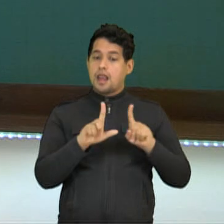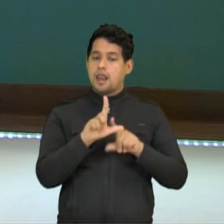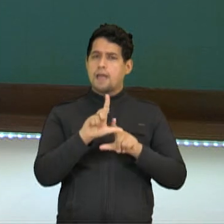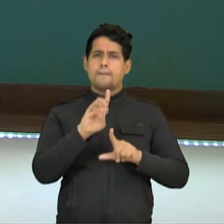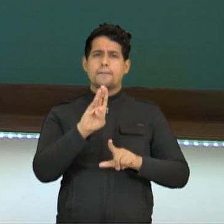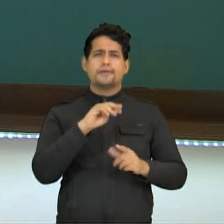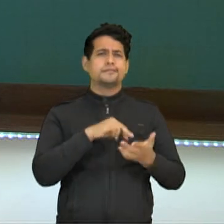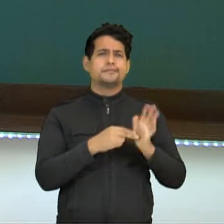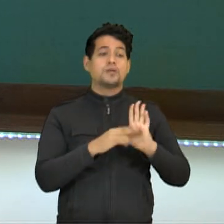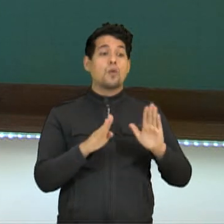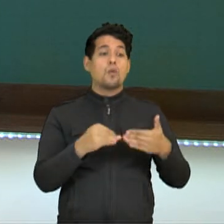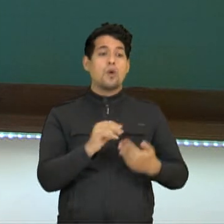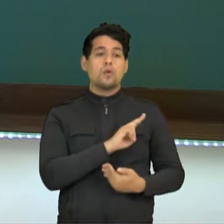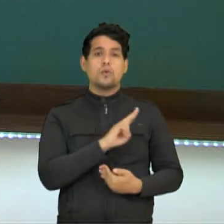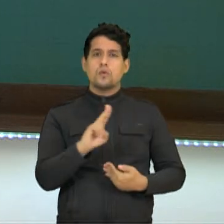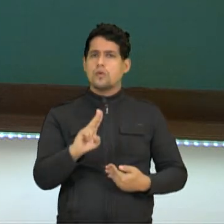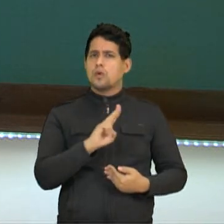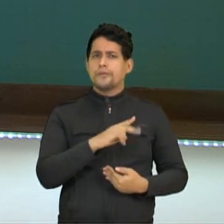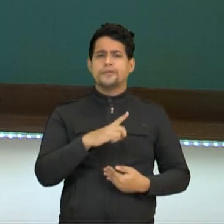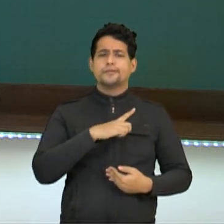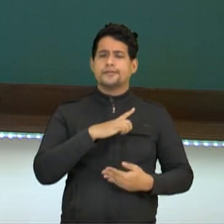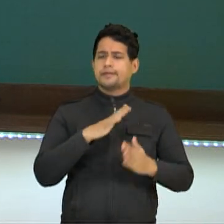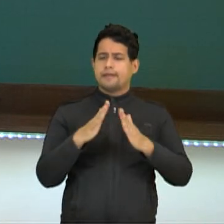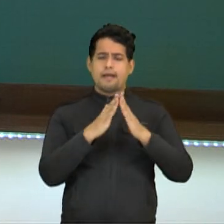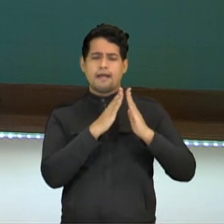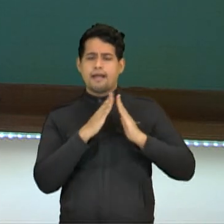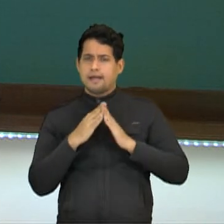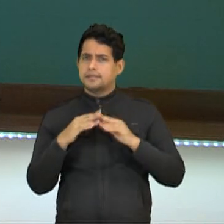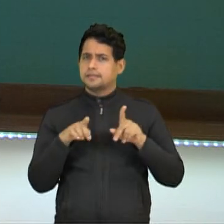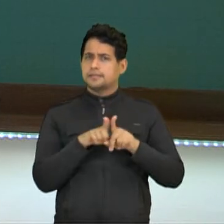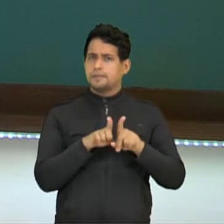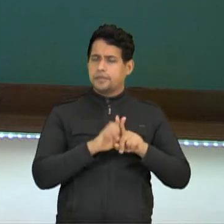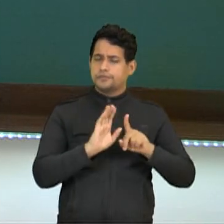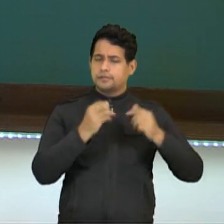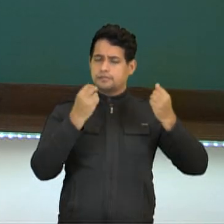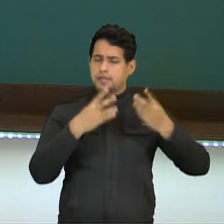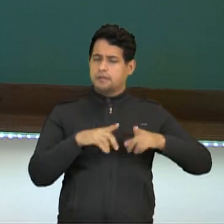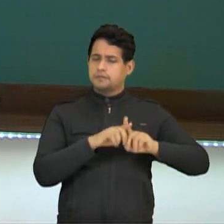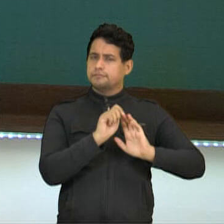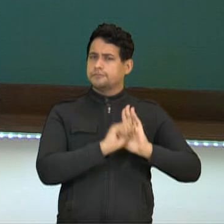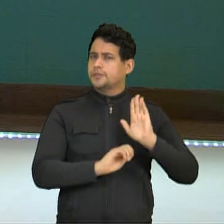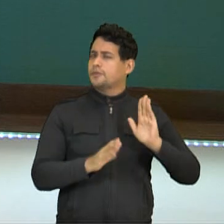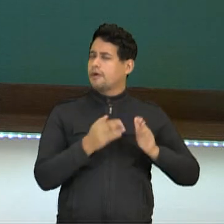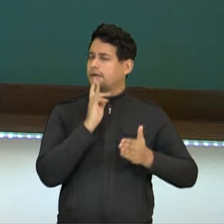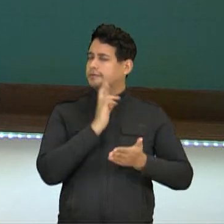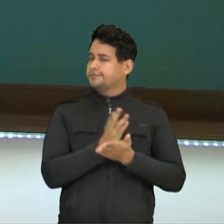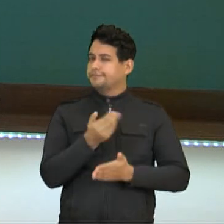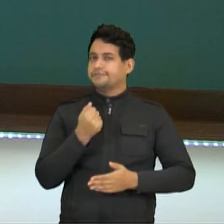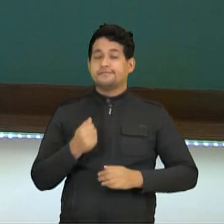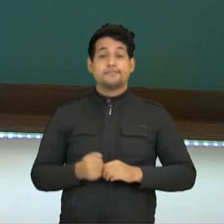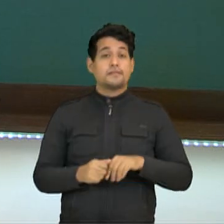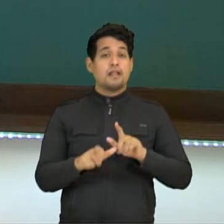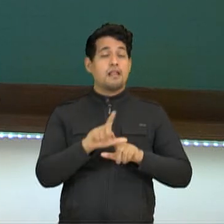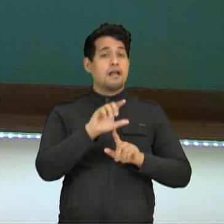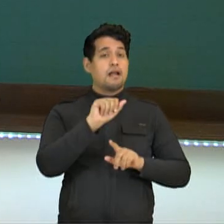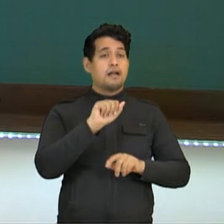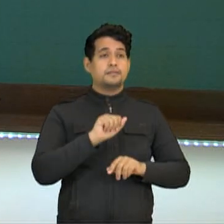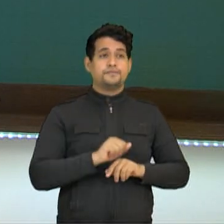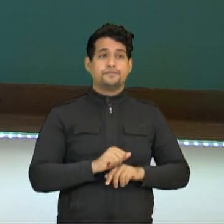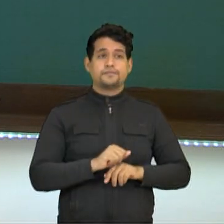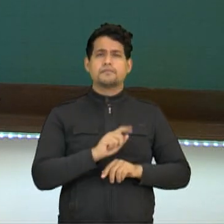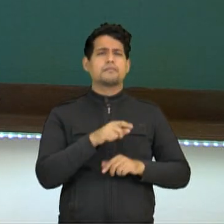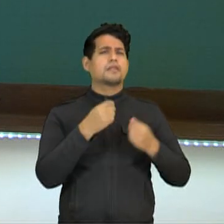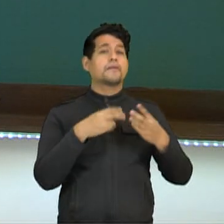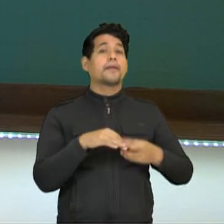B? Qual o nome da mobília? Quais são as mobílias que são mencionadas no texto? Vamos responder então? Letra A.